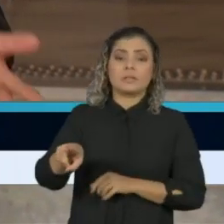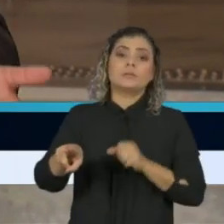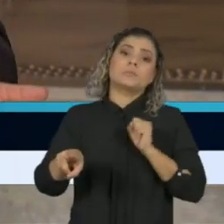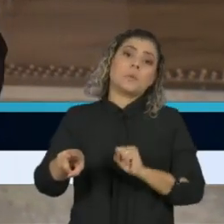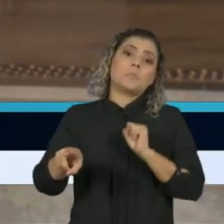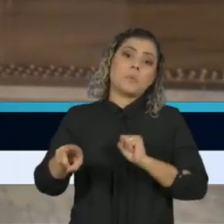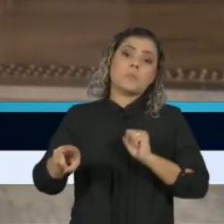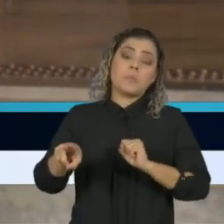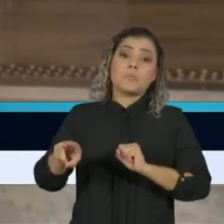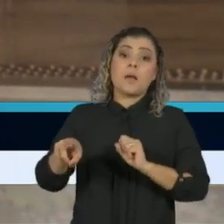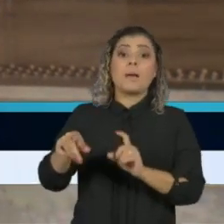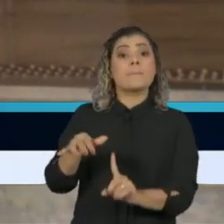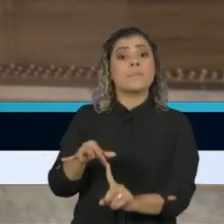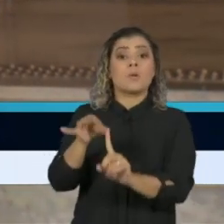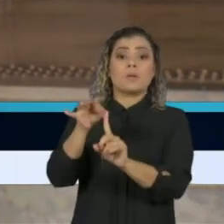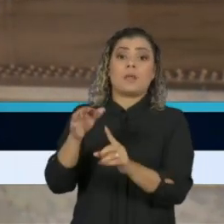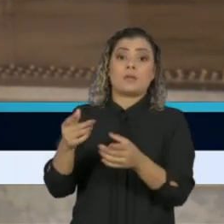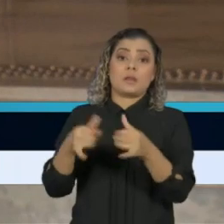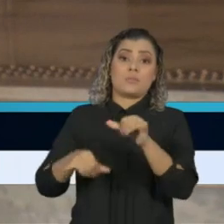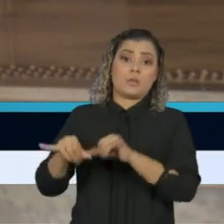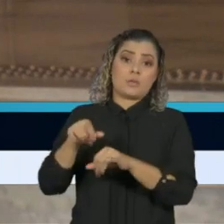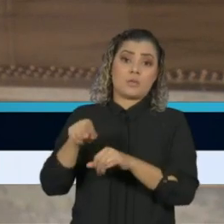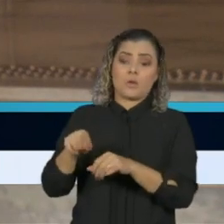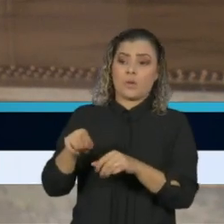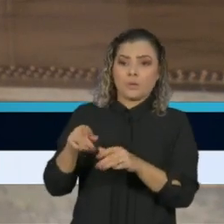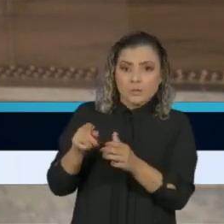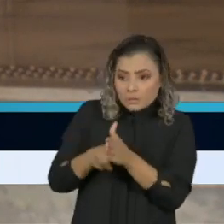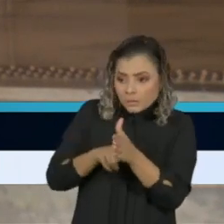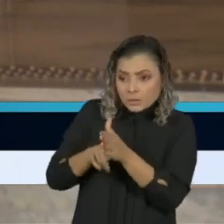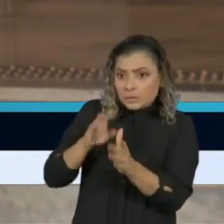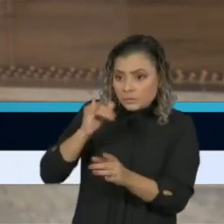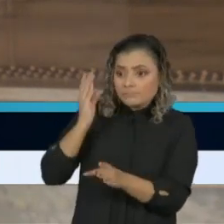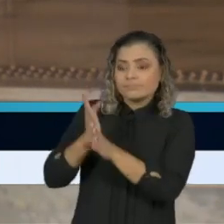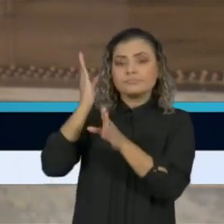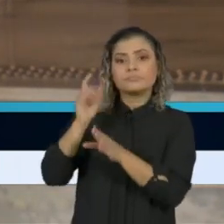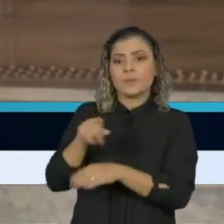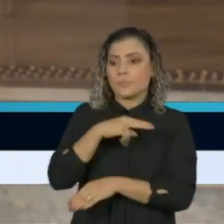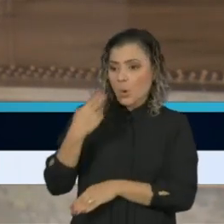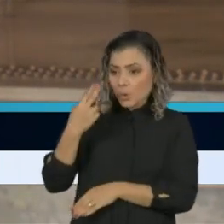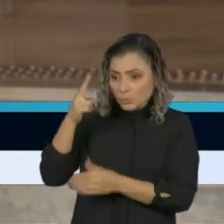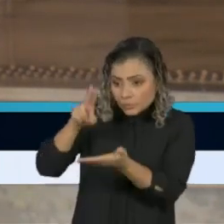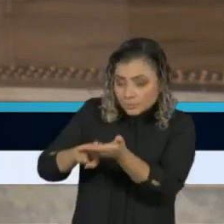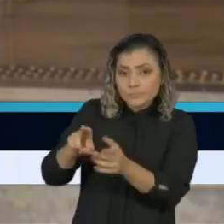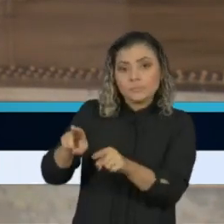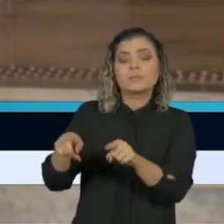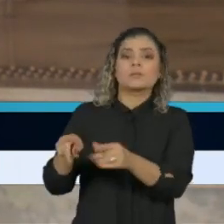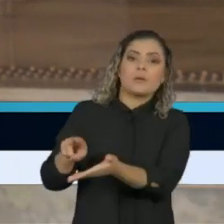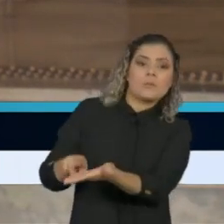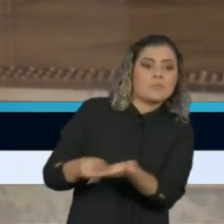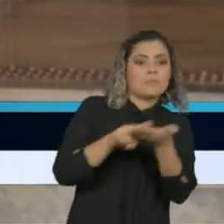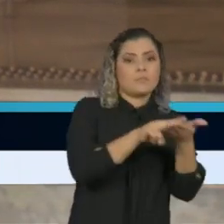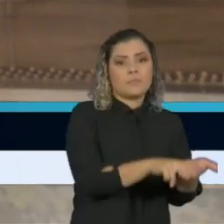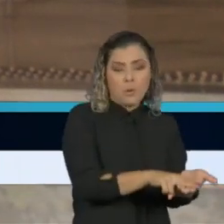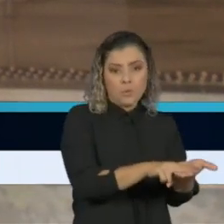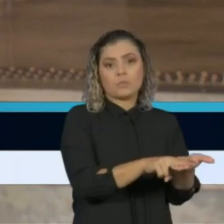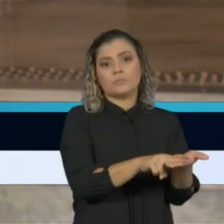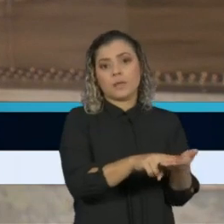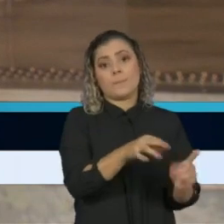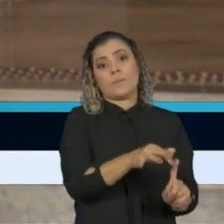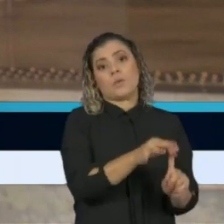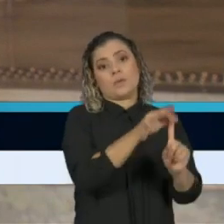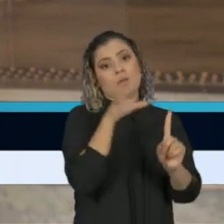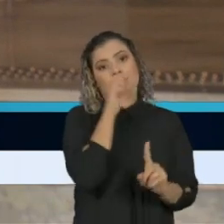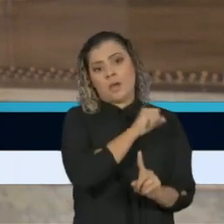de prioridades normal do laboratório. Se ele for identificado como óbito, ele é trazido para a prioridade